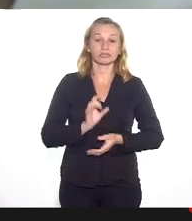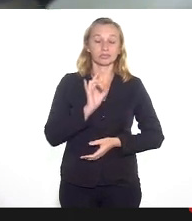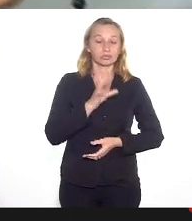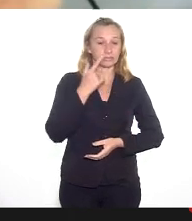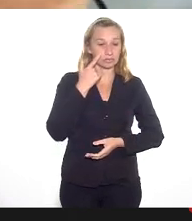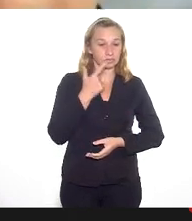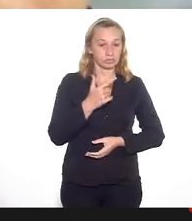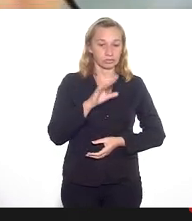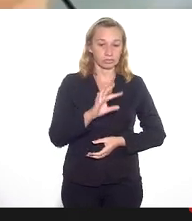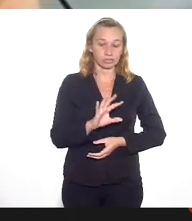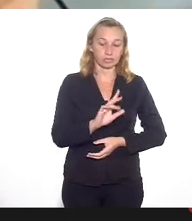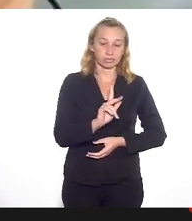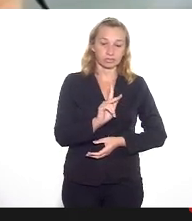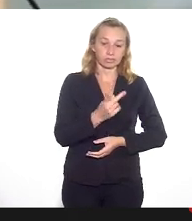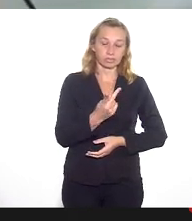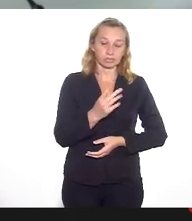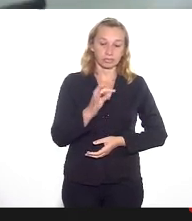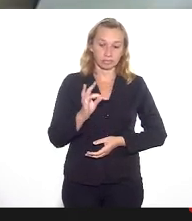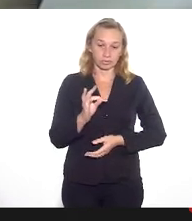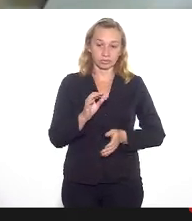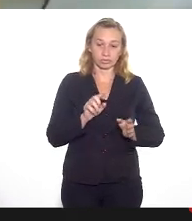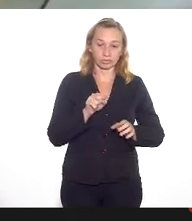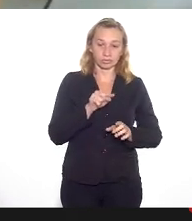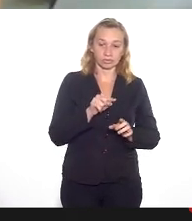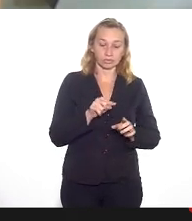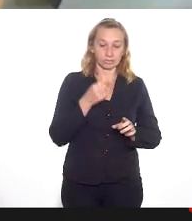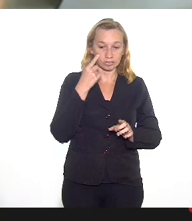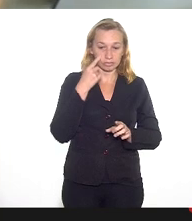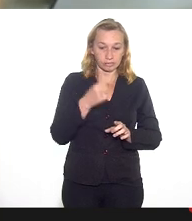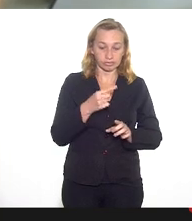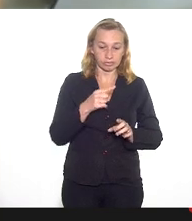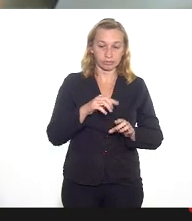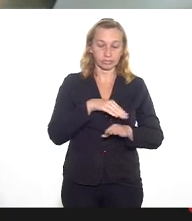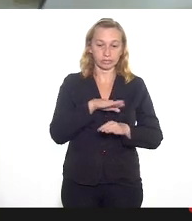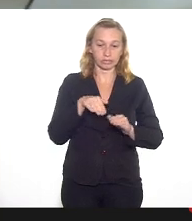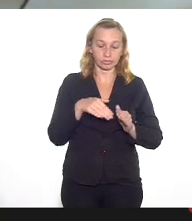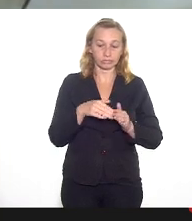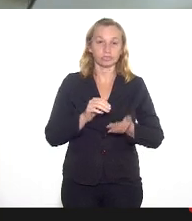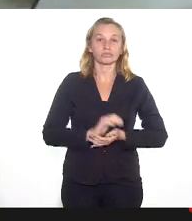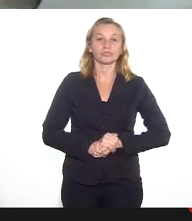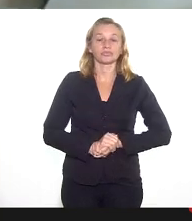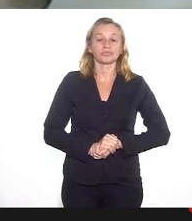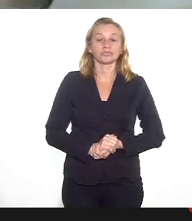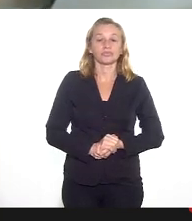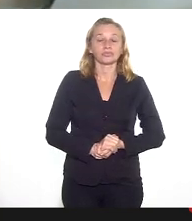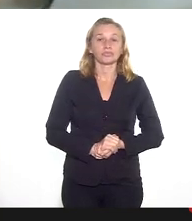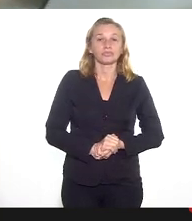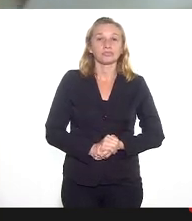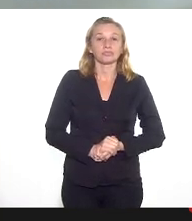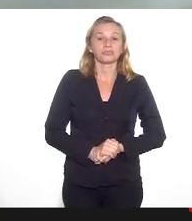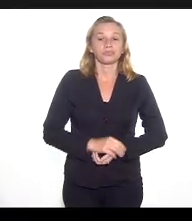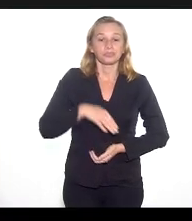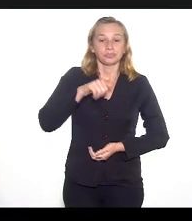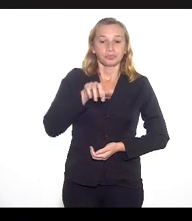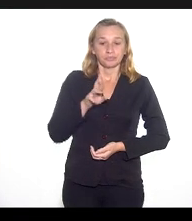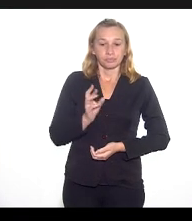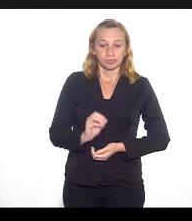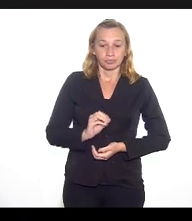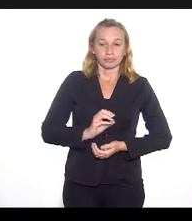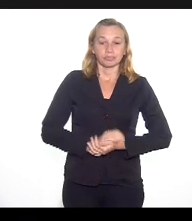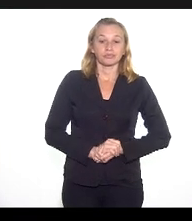no... clicar em cima para tirar os endereços. Eu queria perguntar ao doutor Mauro